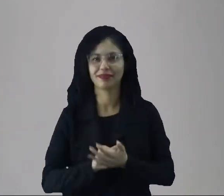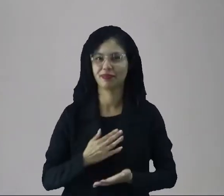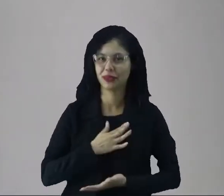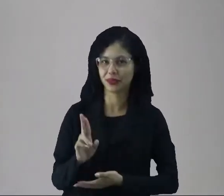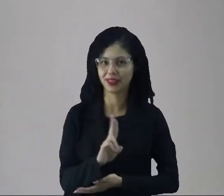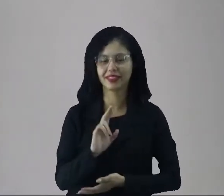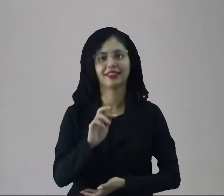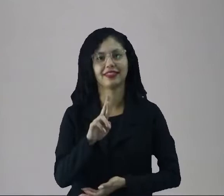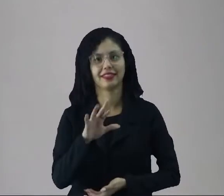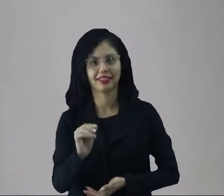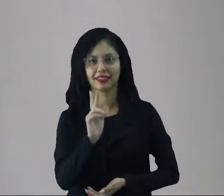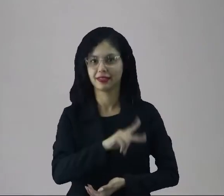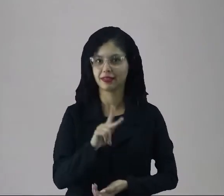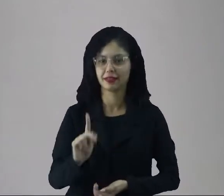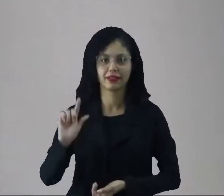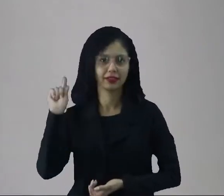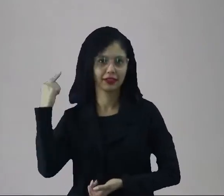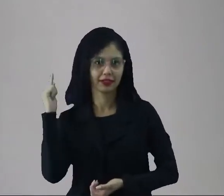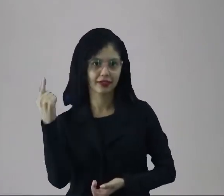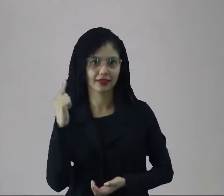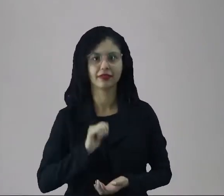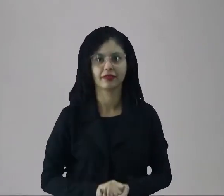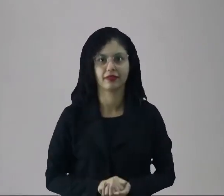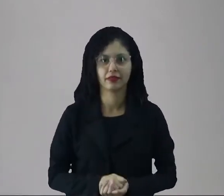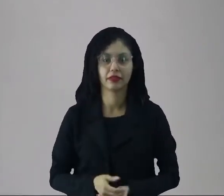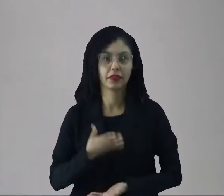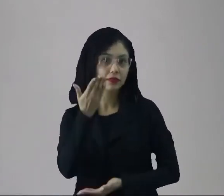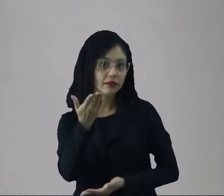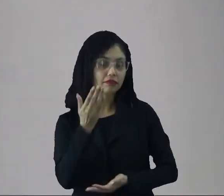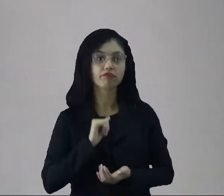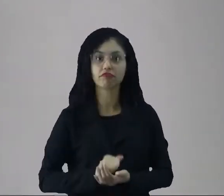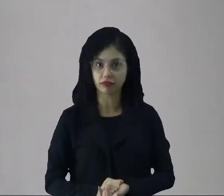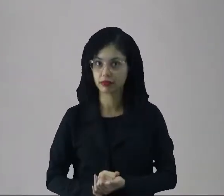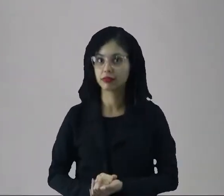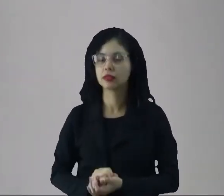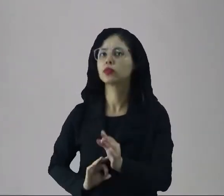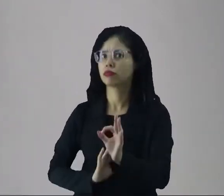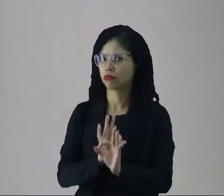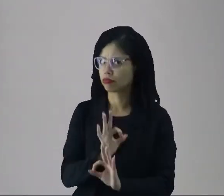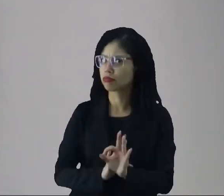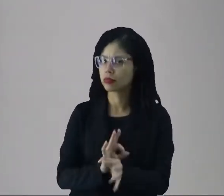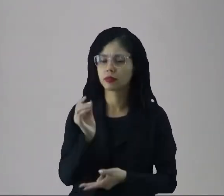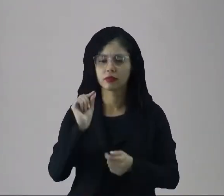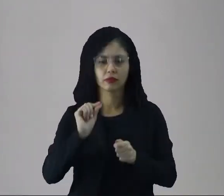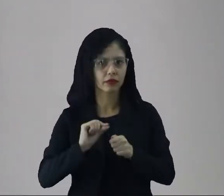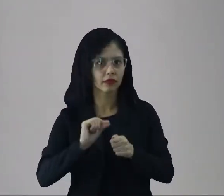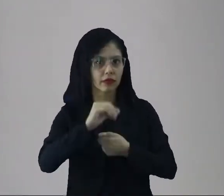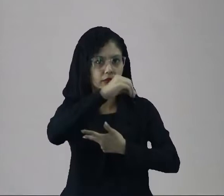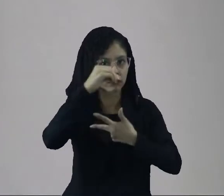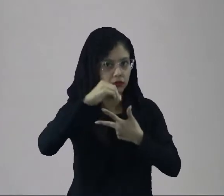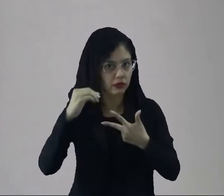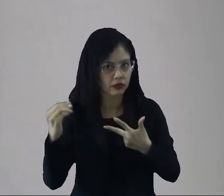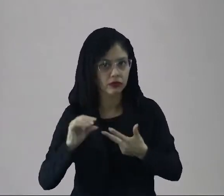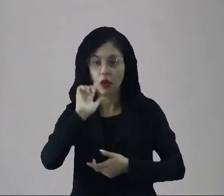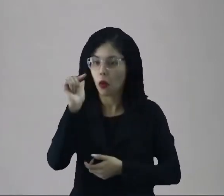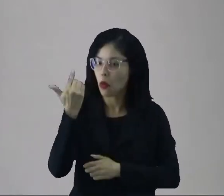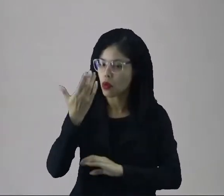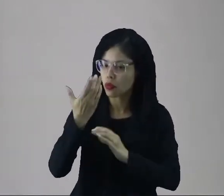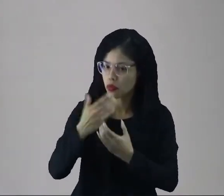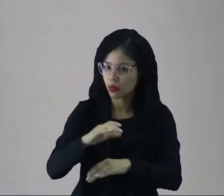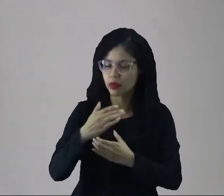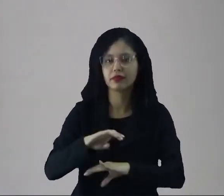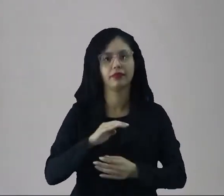Olá, meu nome é Cleilton Amaral, professor de Geografia. E você que está se preparando para fazer o Enem ou um